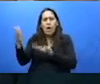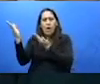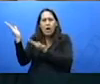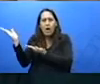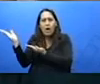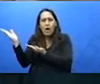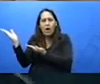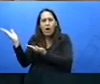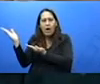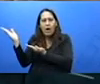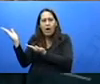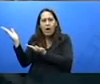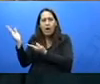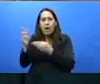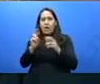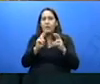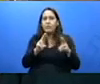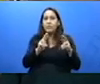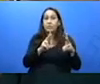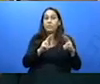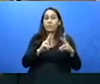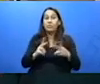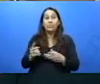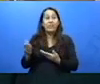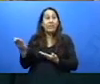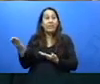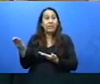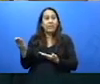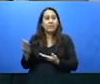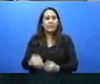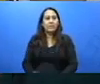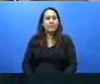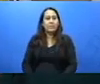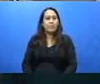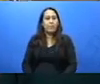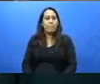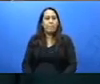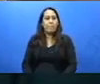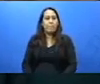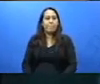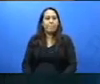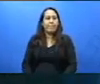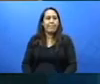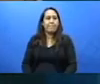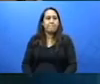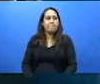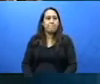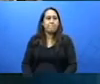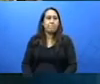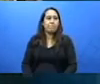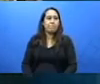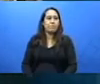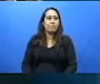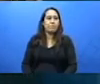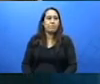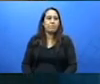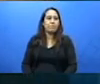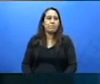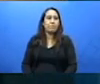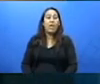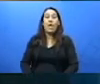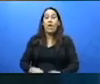a Peixinha, eu acho que você já pode ter escutado. Adonis. E essa daqui, ó, é